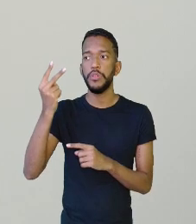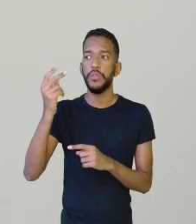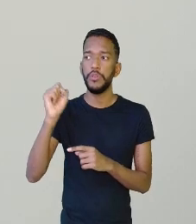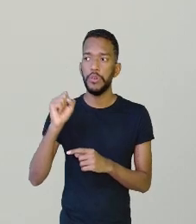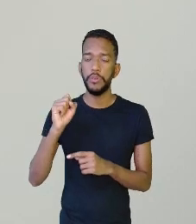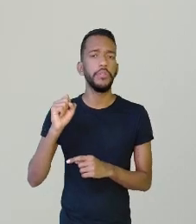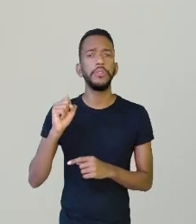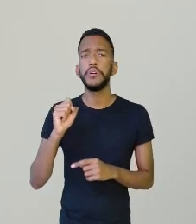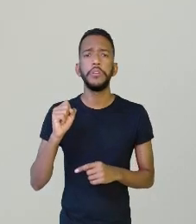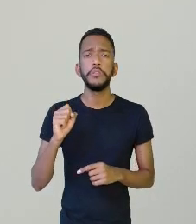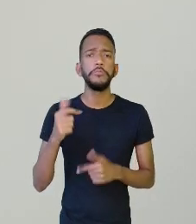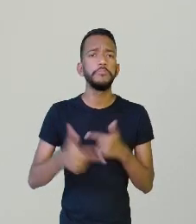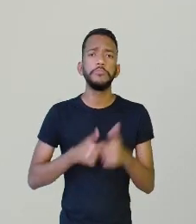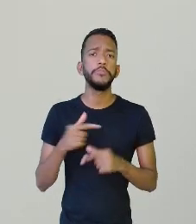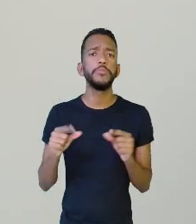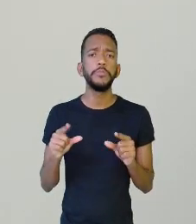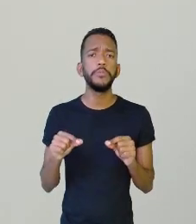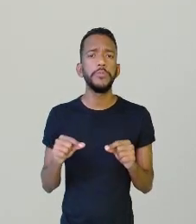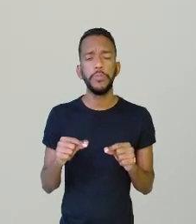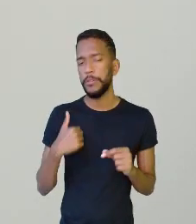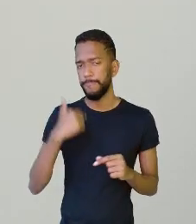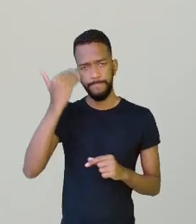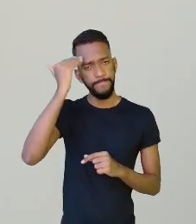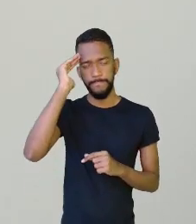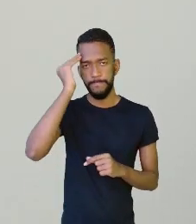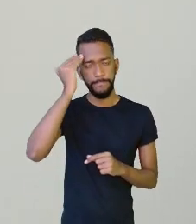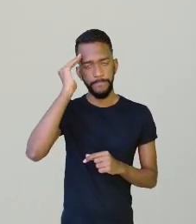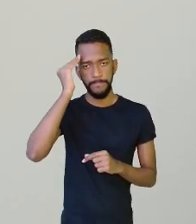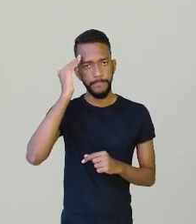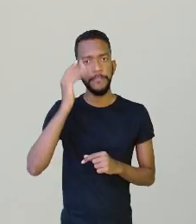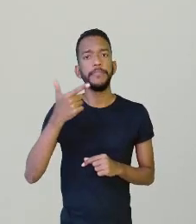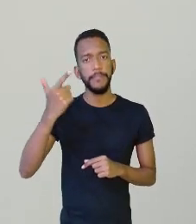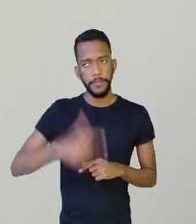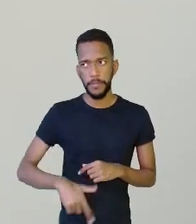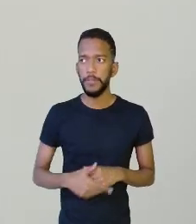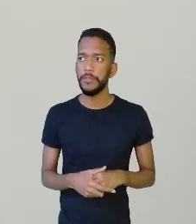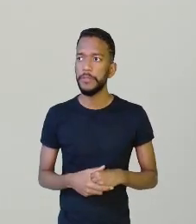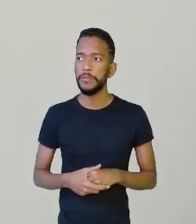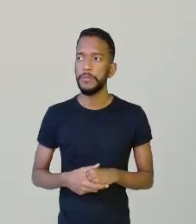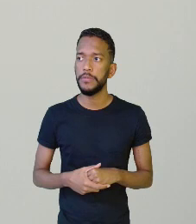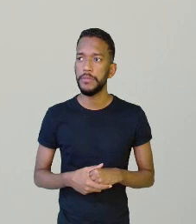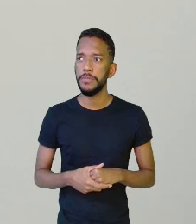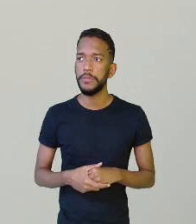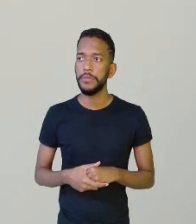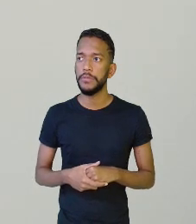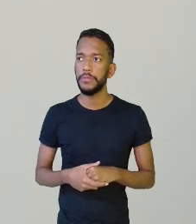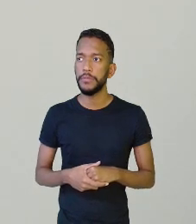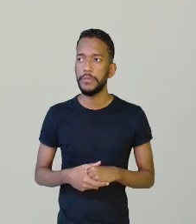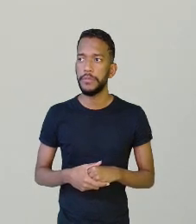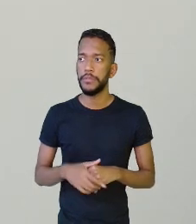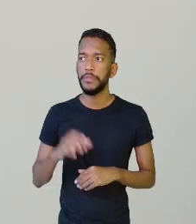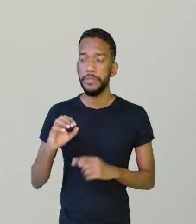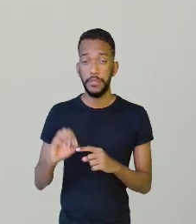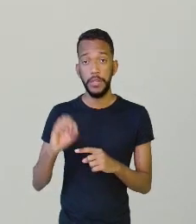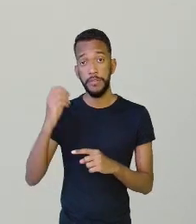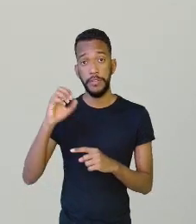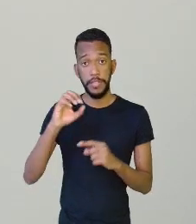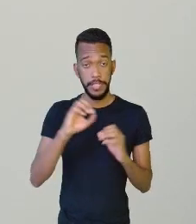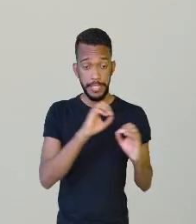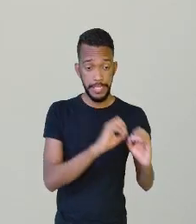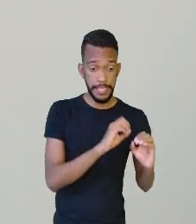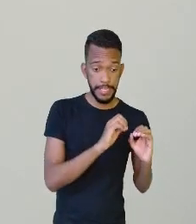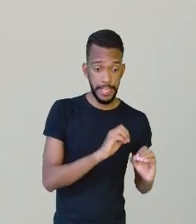operação? Professora, não entendi. Tenha calma. Vamos fazer de novo? 3 vezes 0,